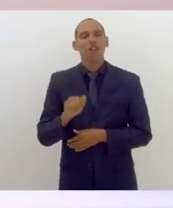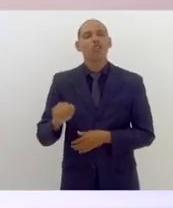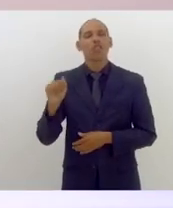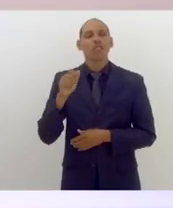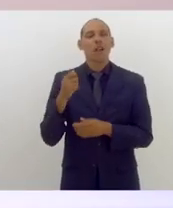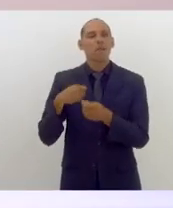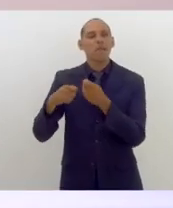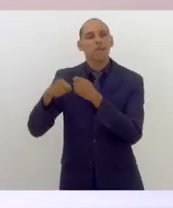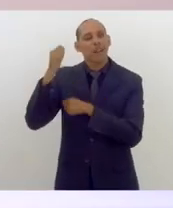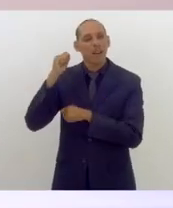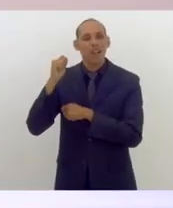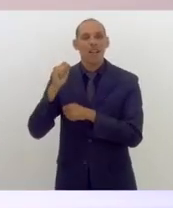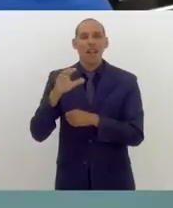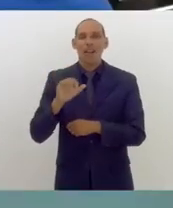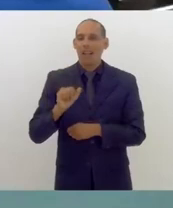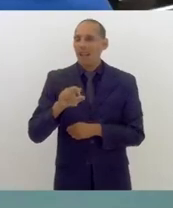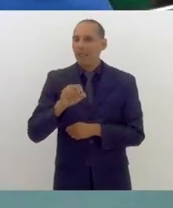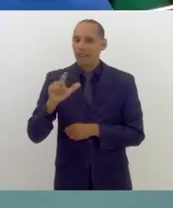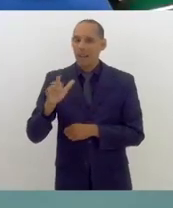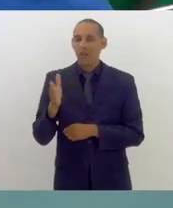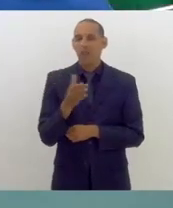São Francisco